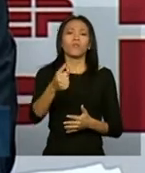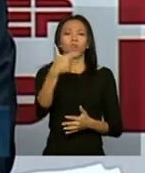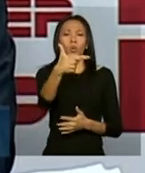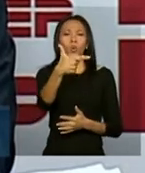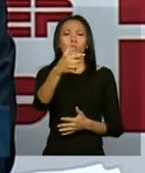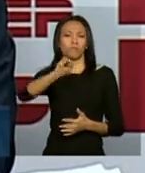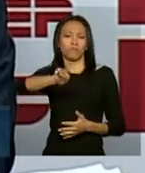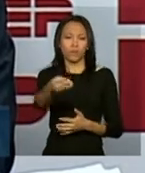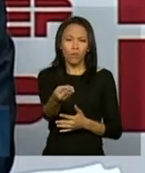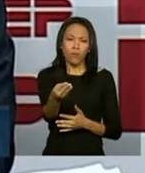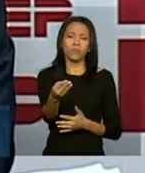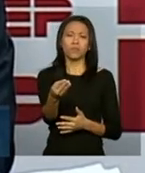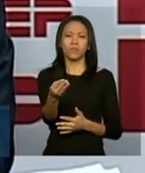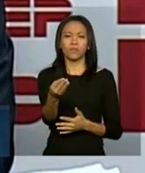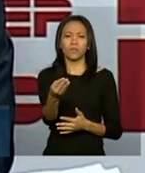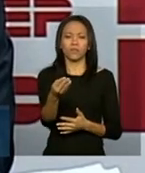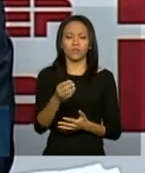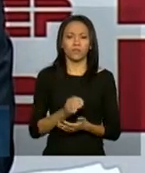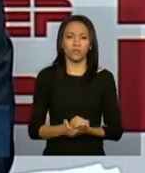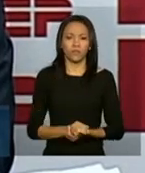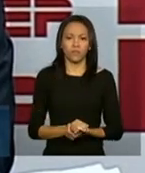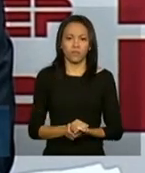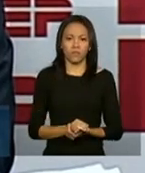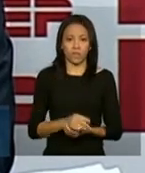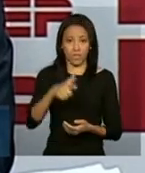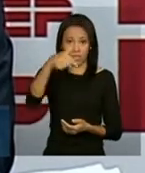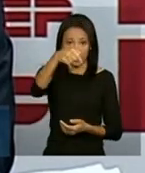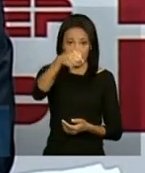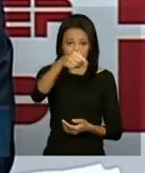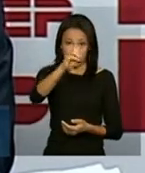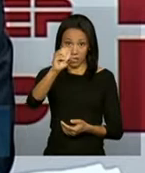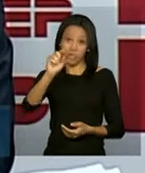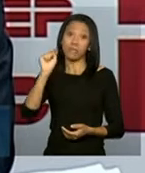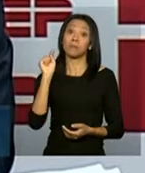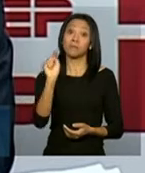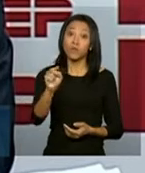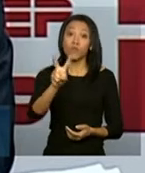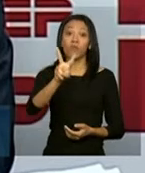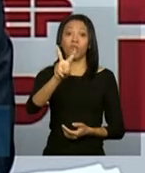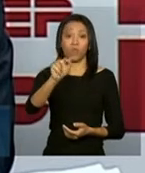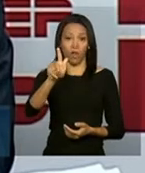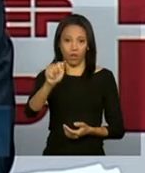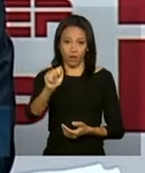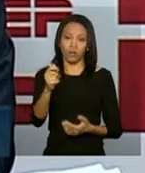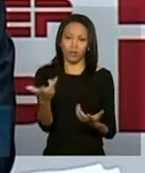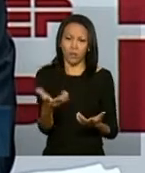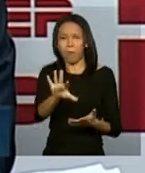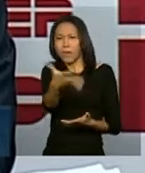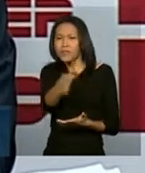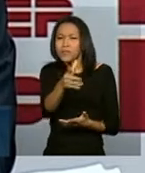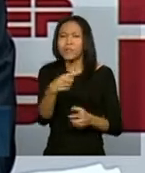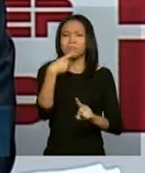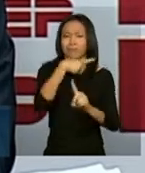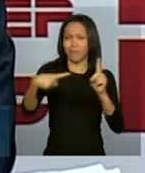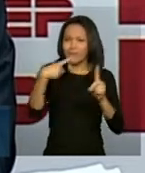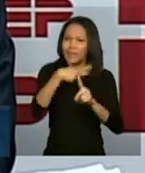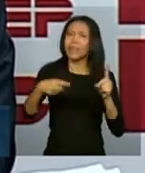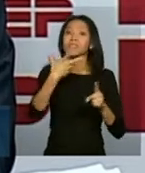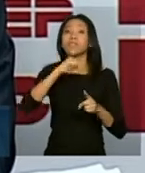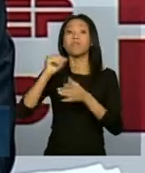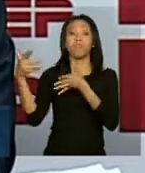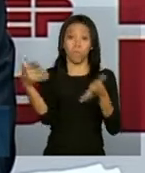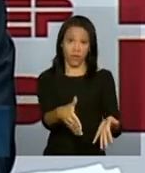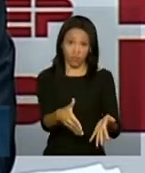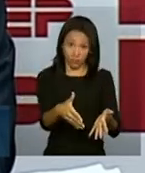milhões e 700 mil vagas. ou seja, mais ou menos metade dos